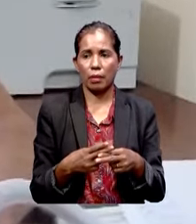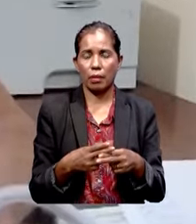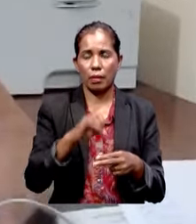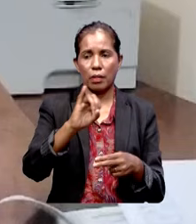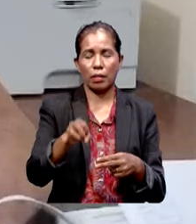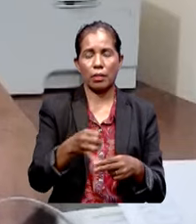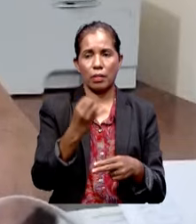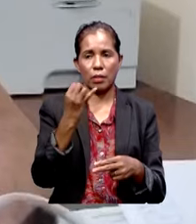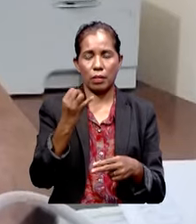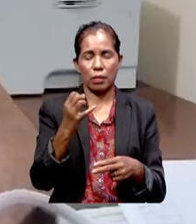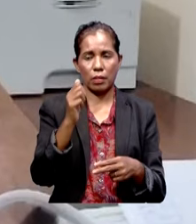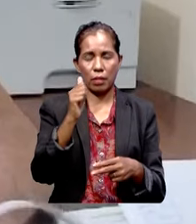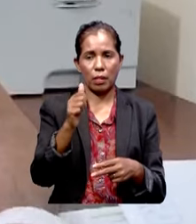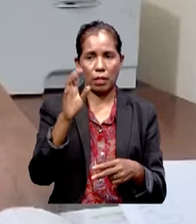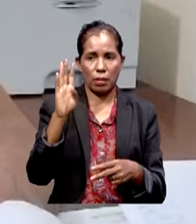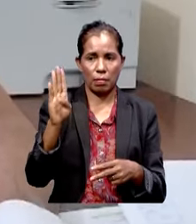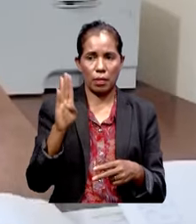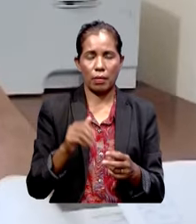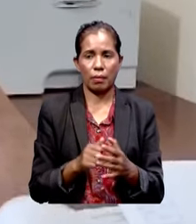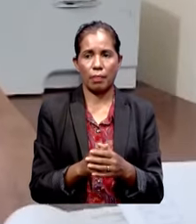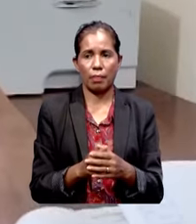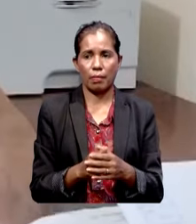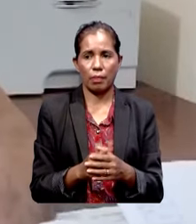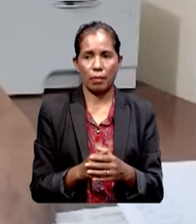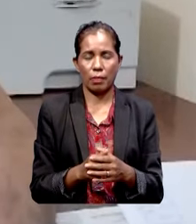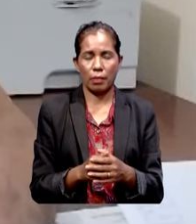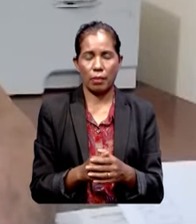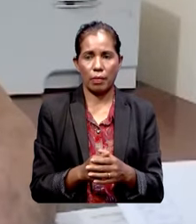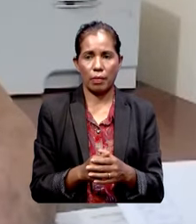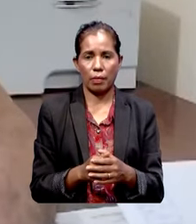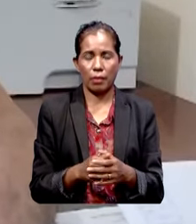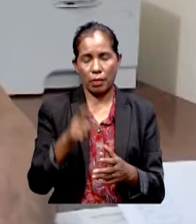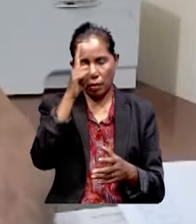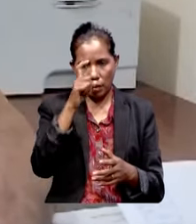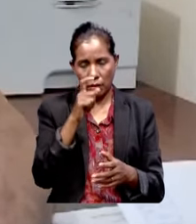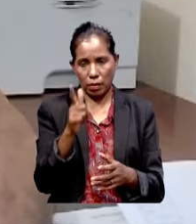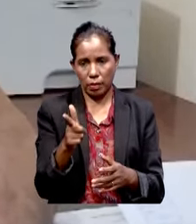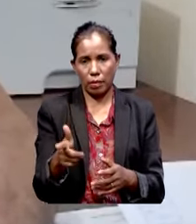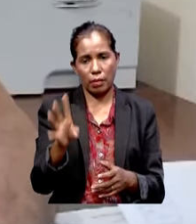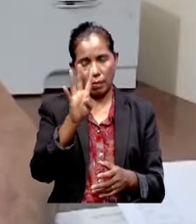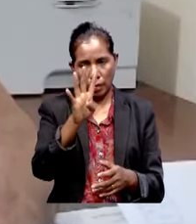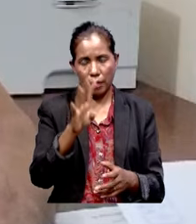Zota AB, niya idadi 24 anos.